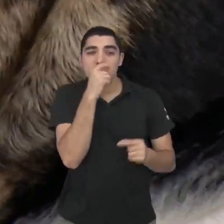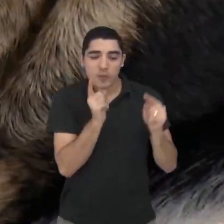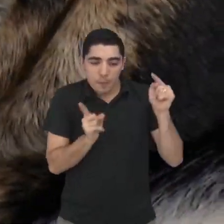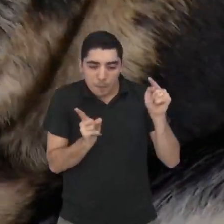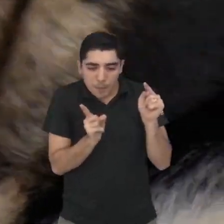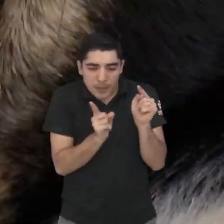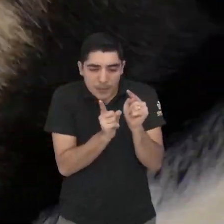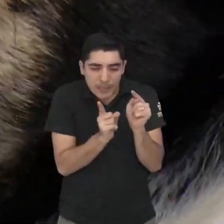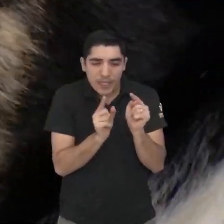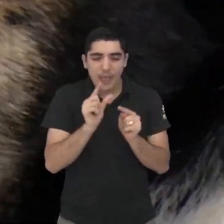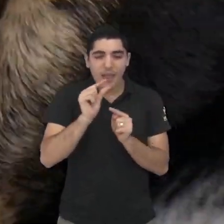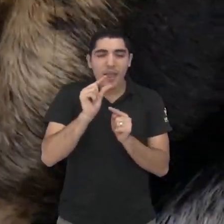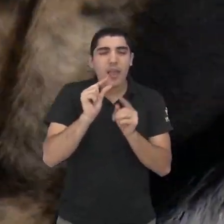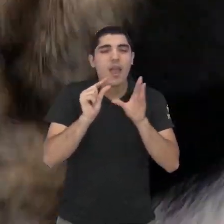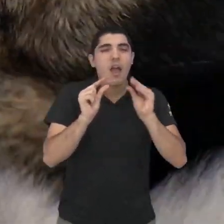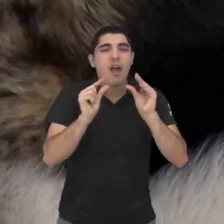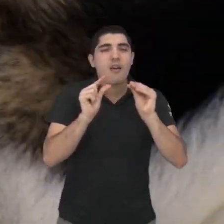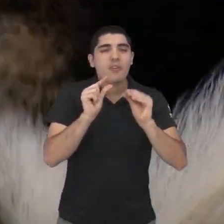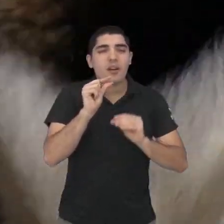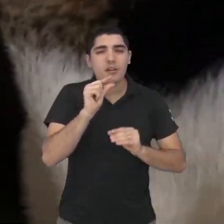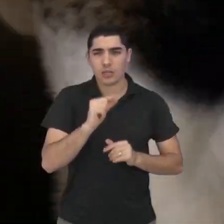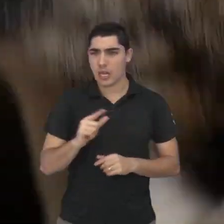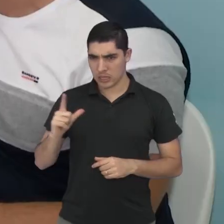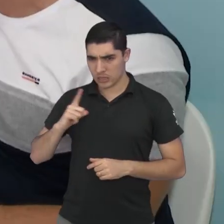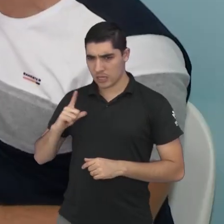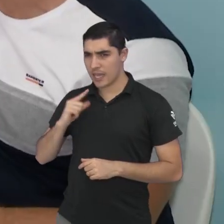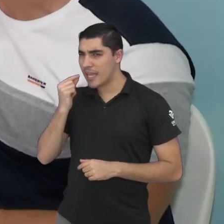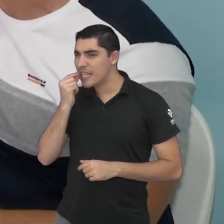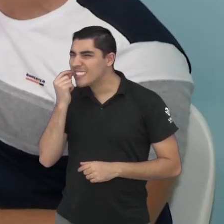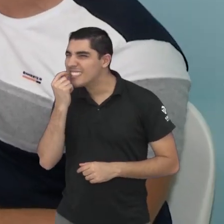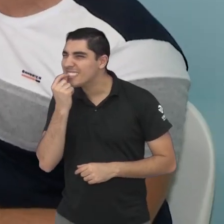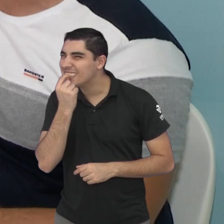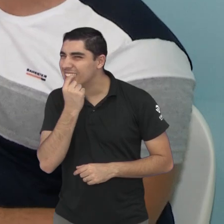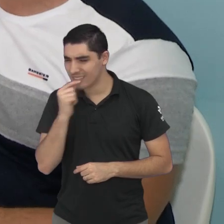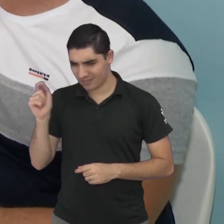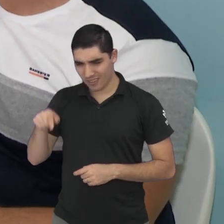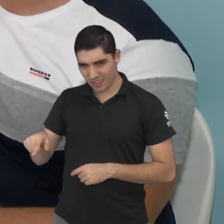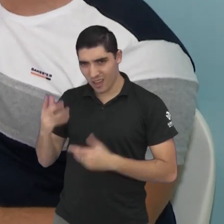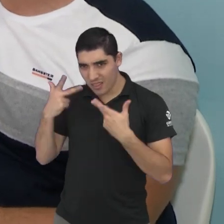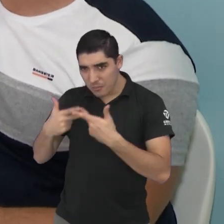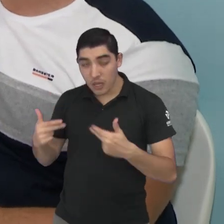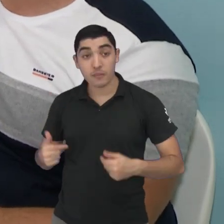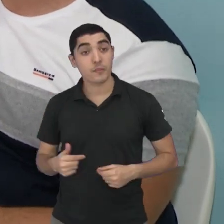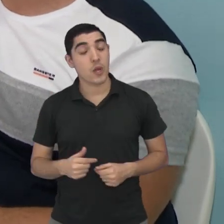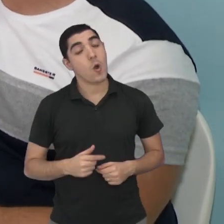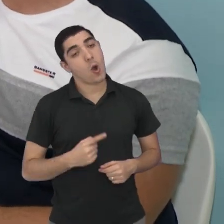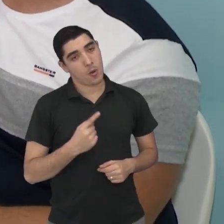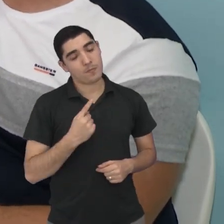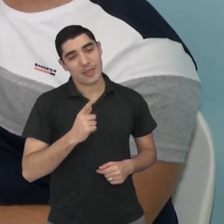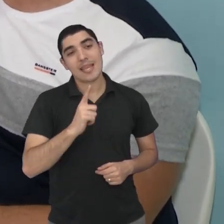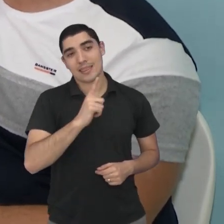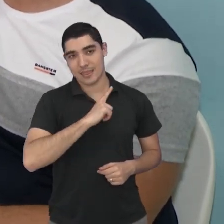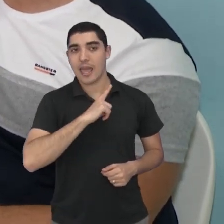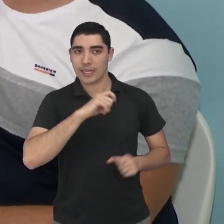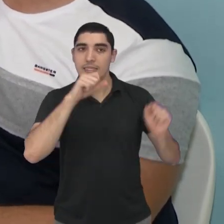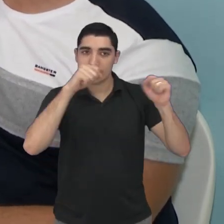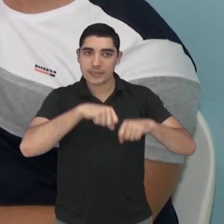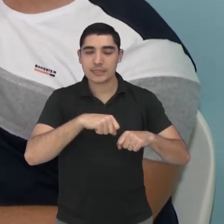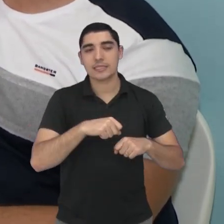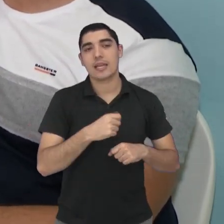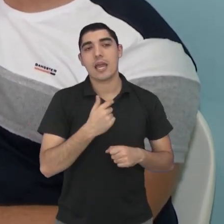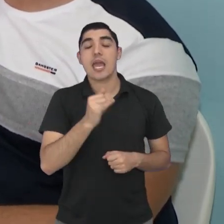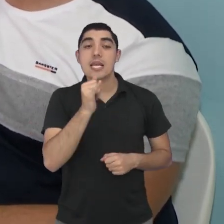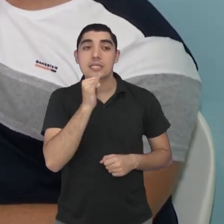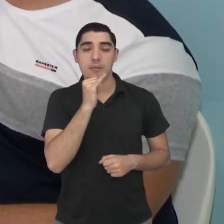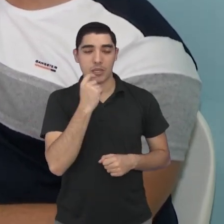de cerdas muito macias. Existe aparelho? Existe implante? Existe. A ortodontia, ela